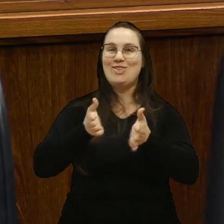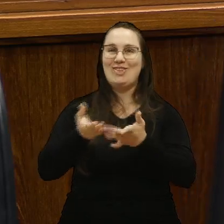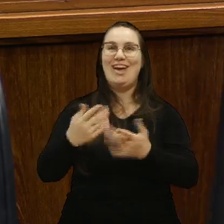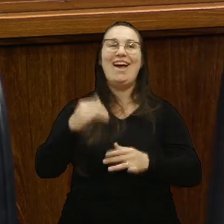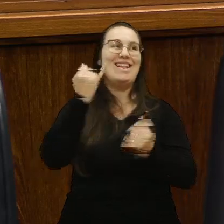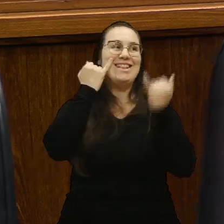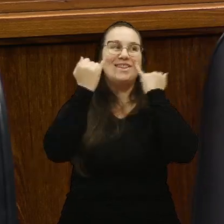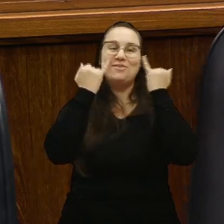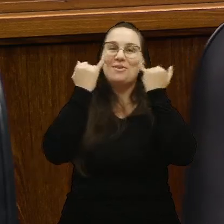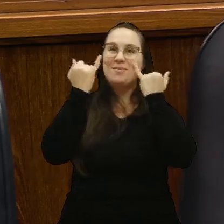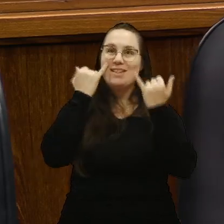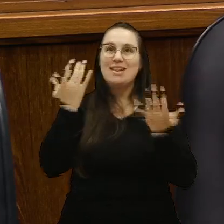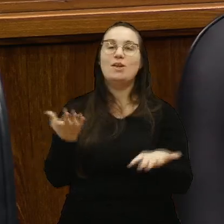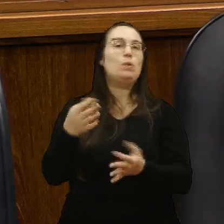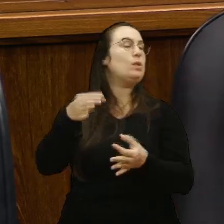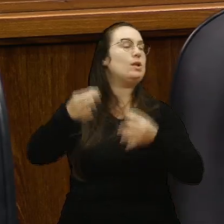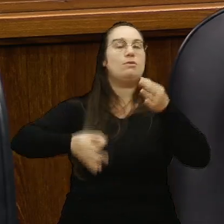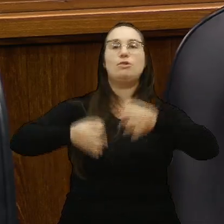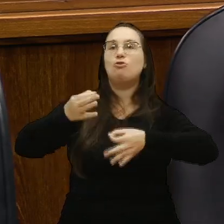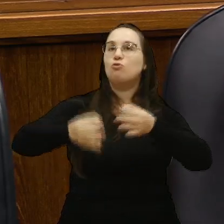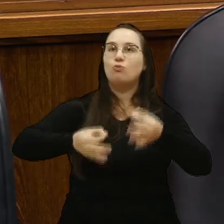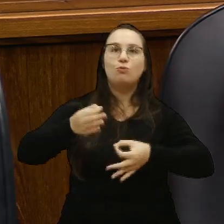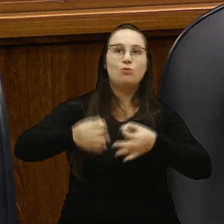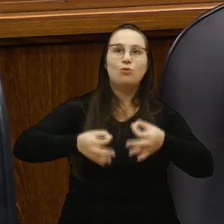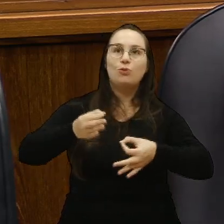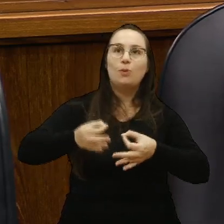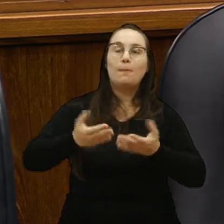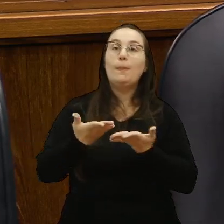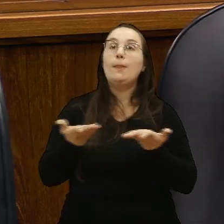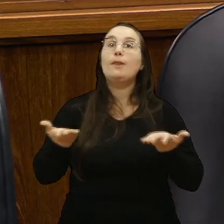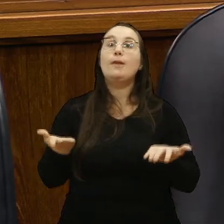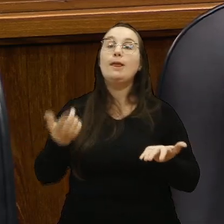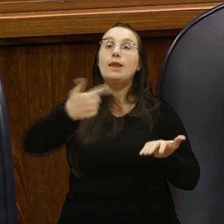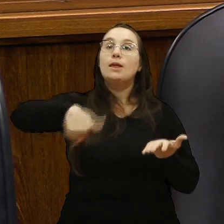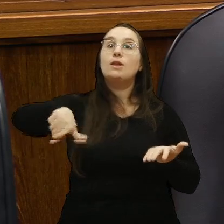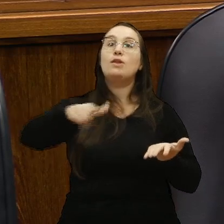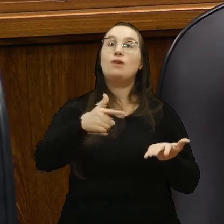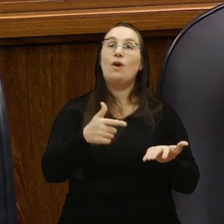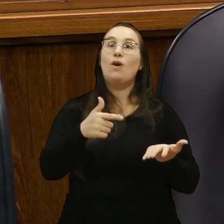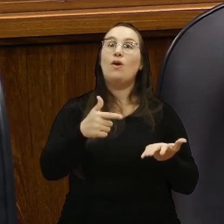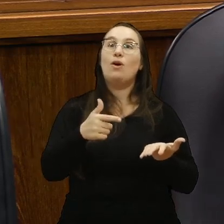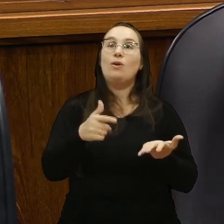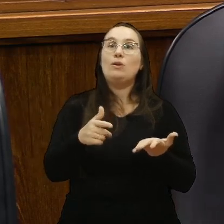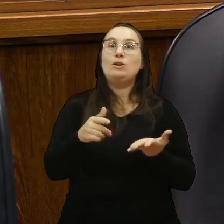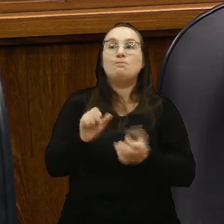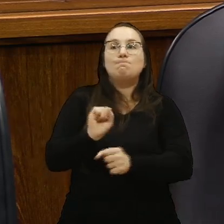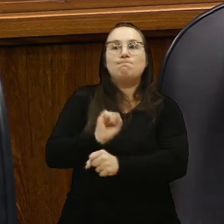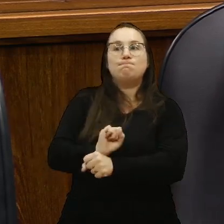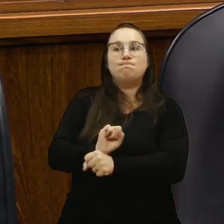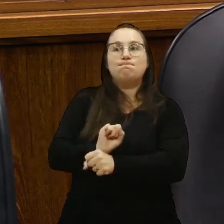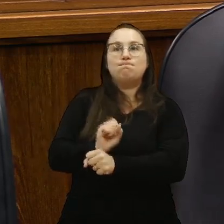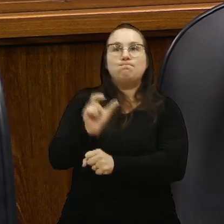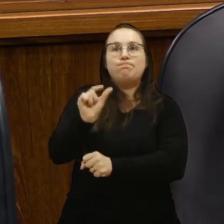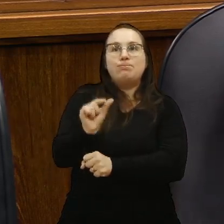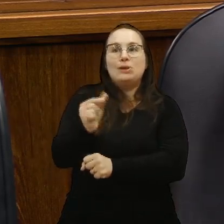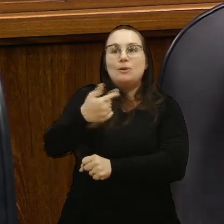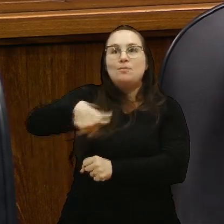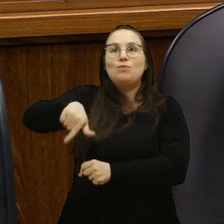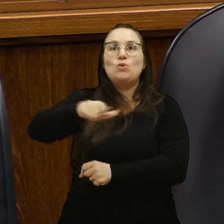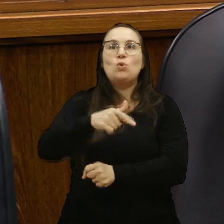informação. Porque não é justo que a gente restrinja apenas a nós,